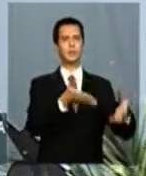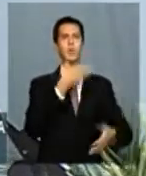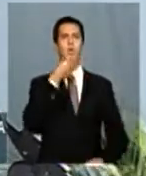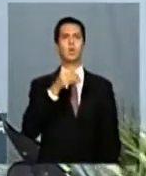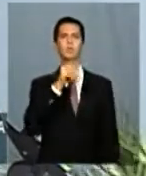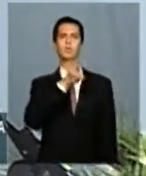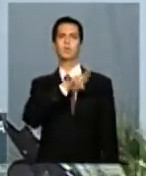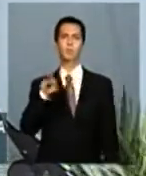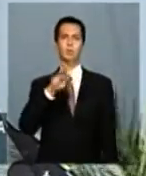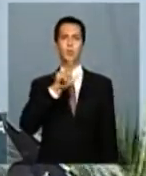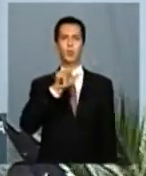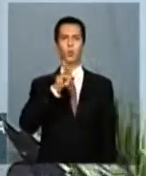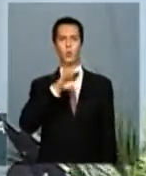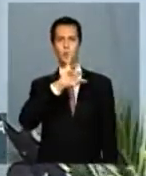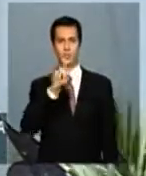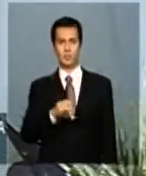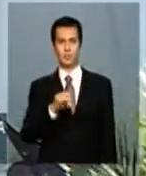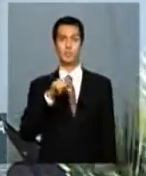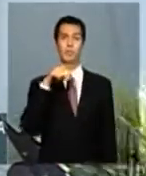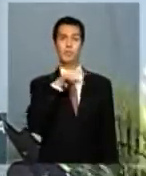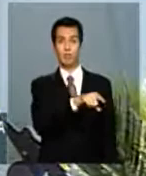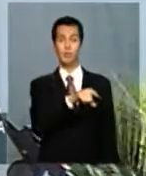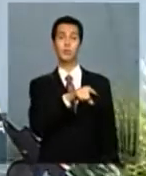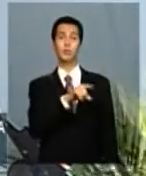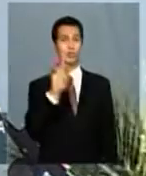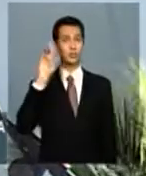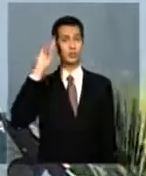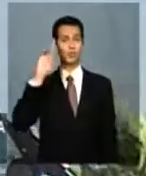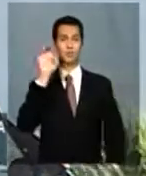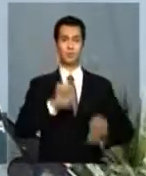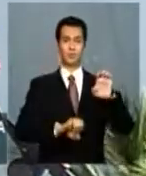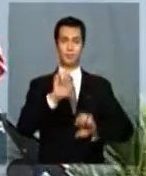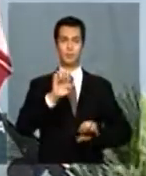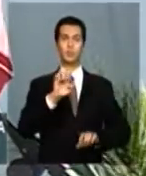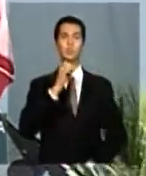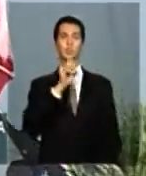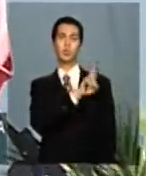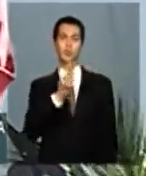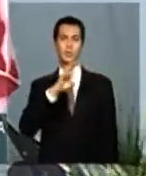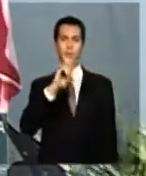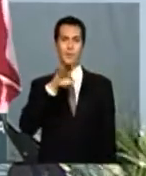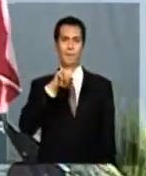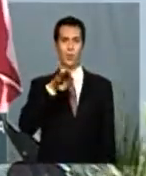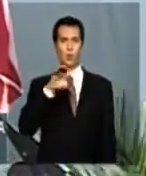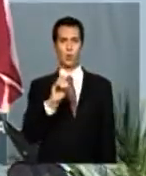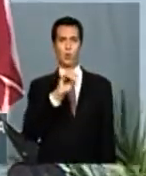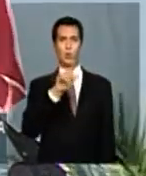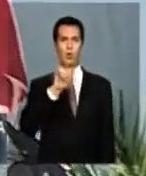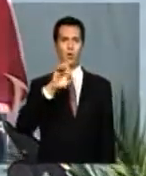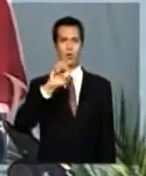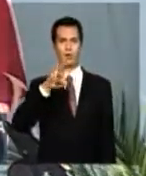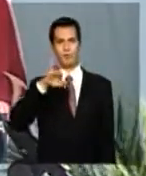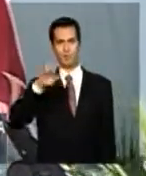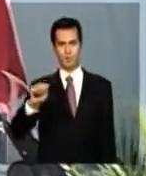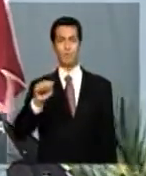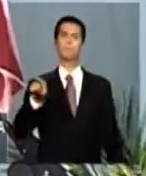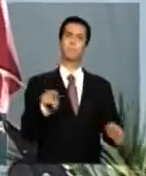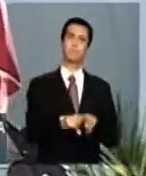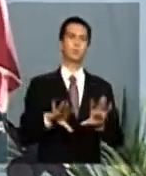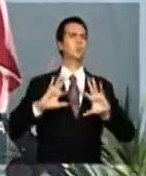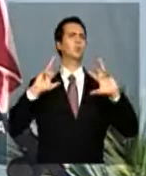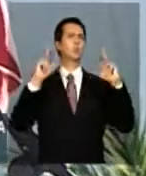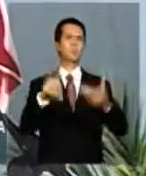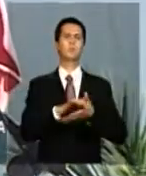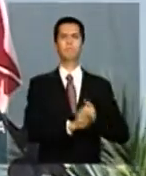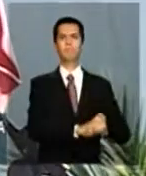Luiz Nascimento, da Camargo Correia. Em nome de quem cumprimento todos os funcionários integrantes